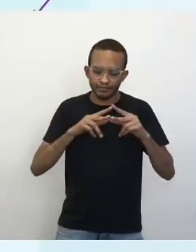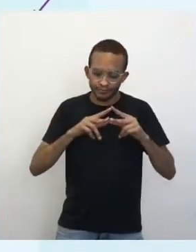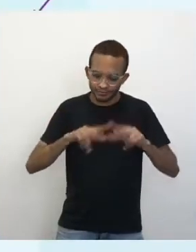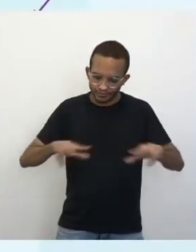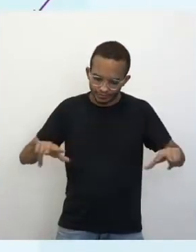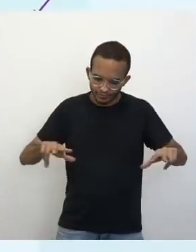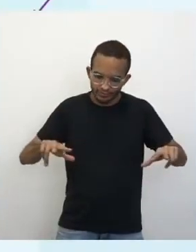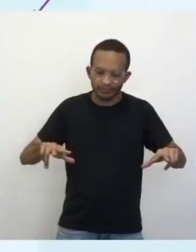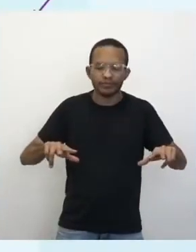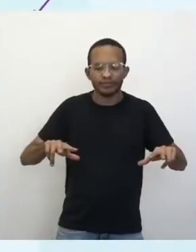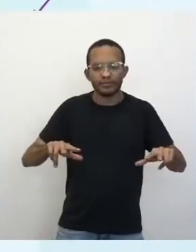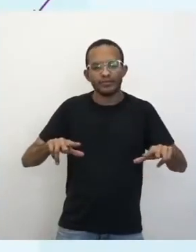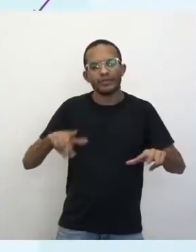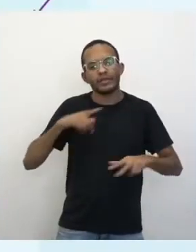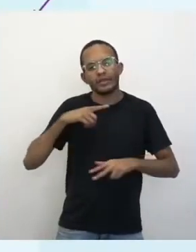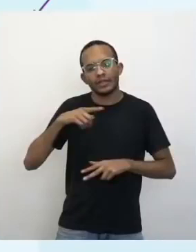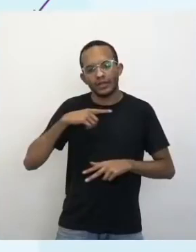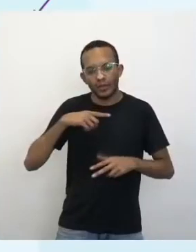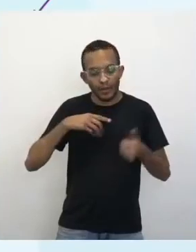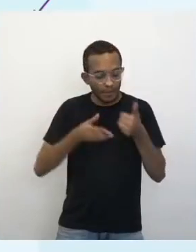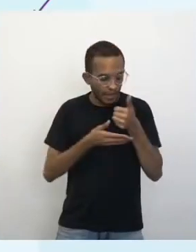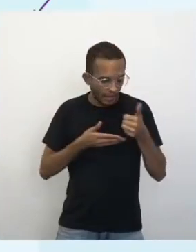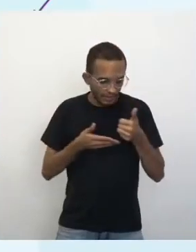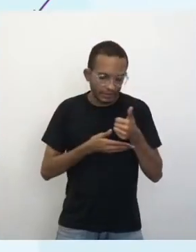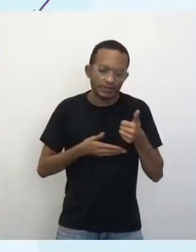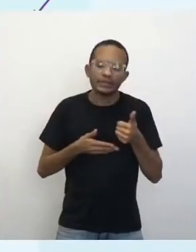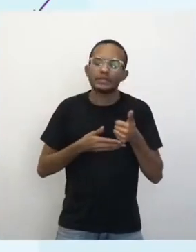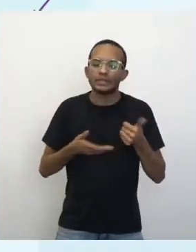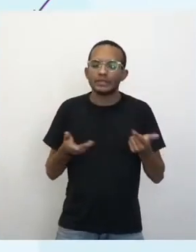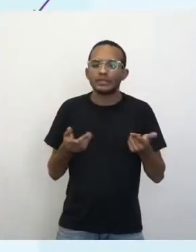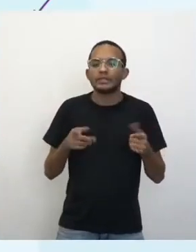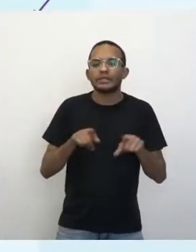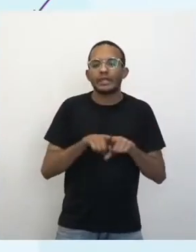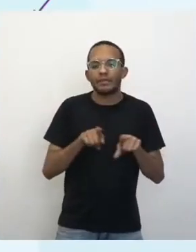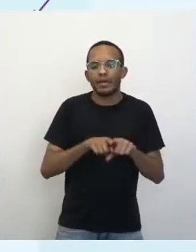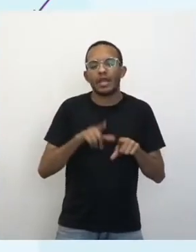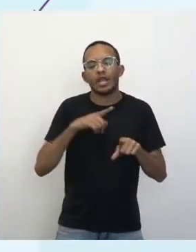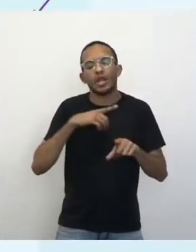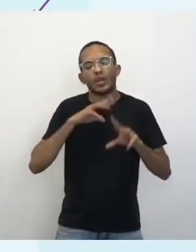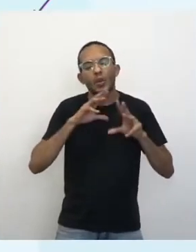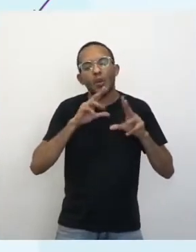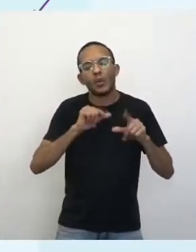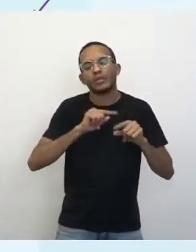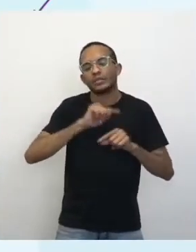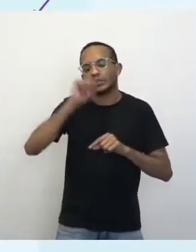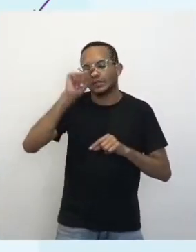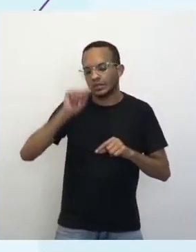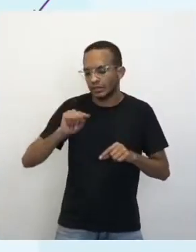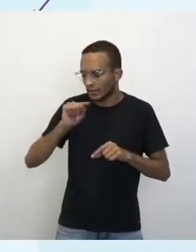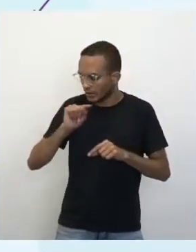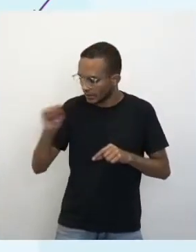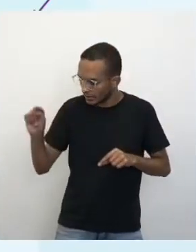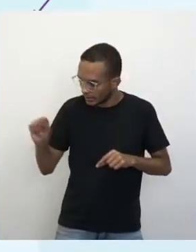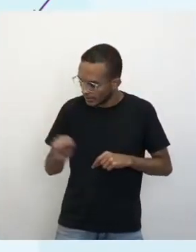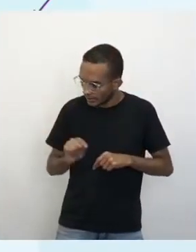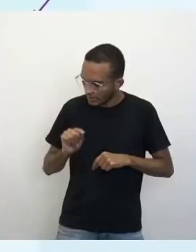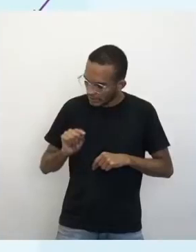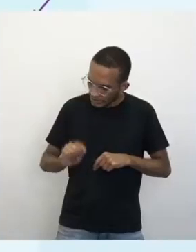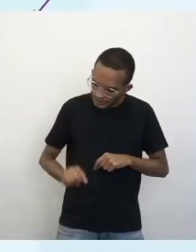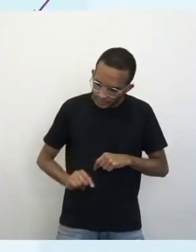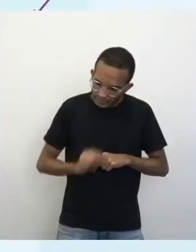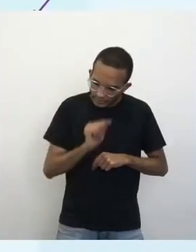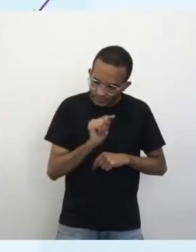para planificar, eu tenho a base, que é um quadrado, e todas as faces laterais